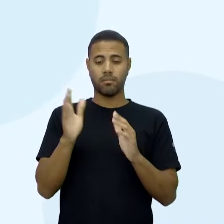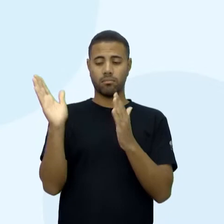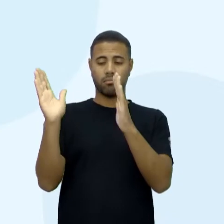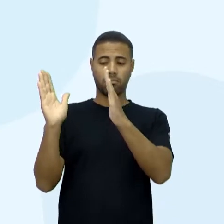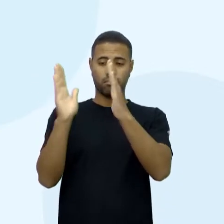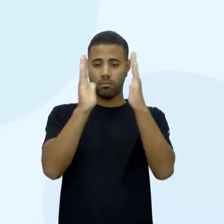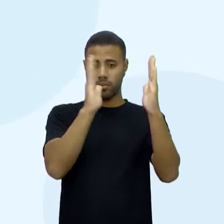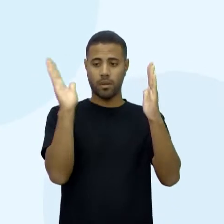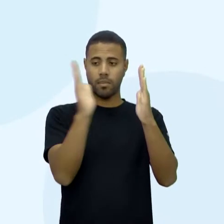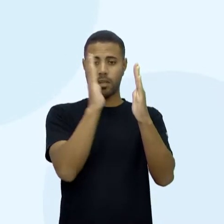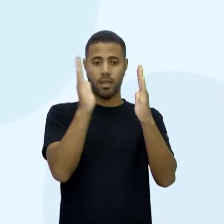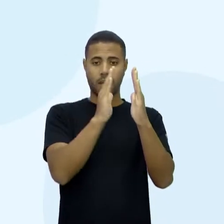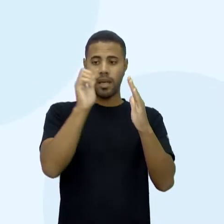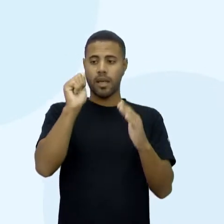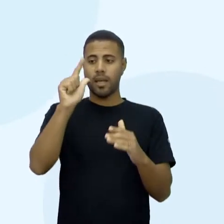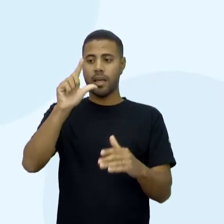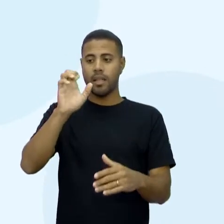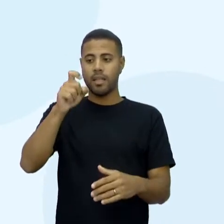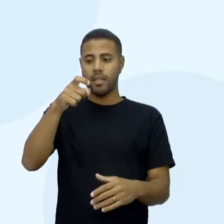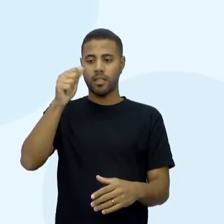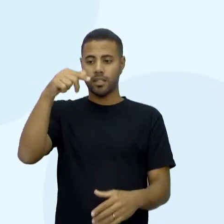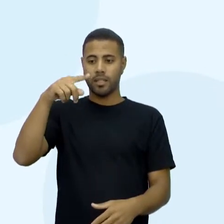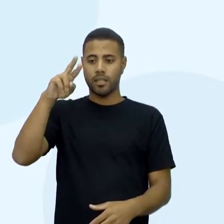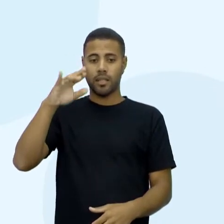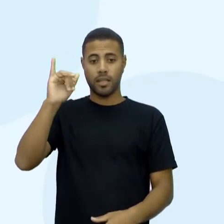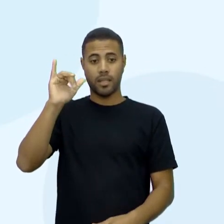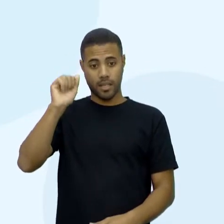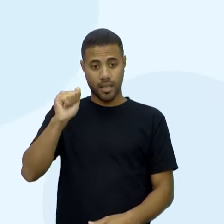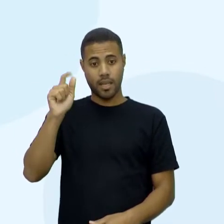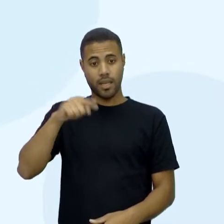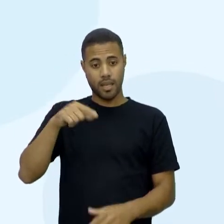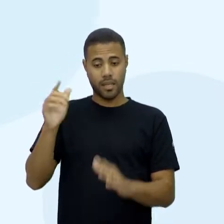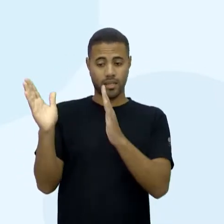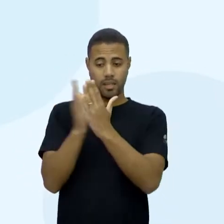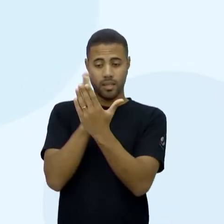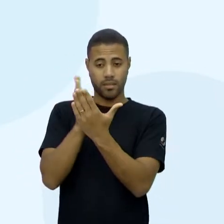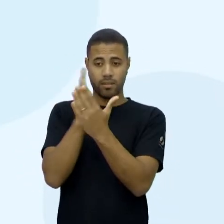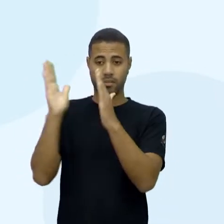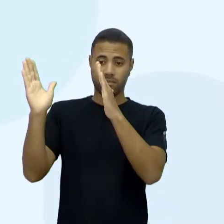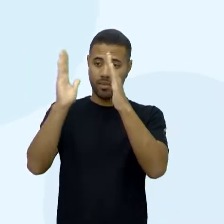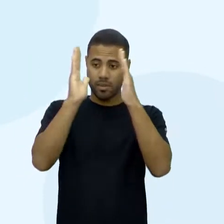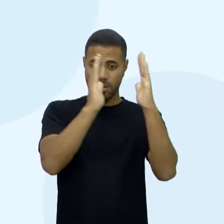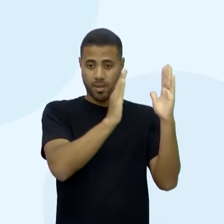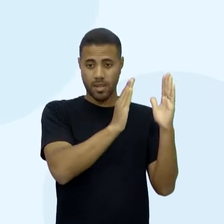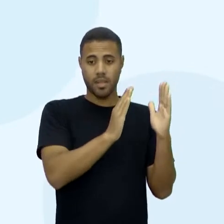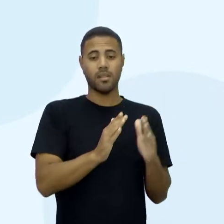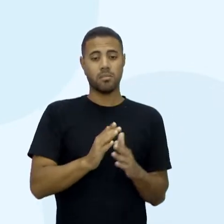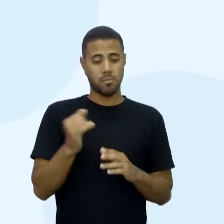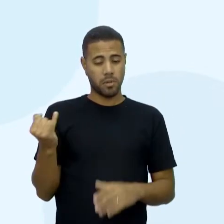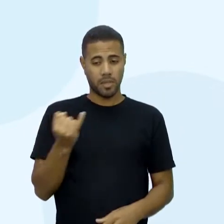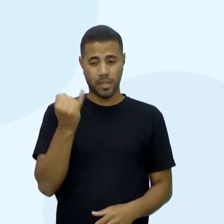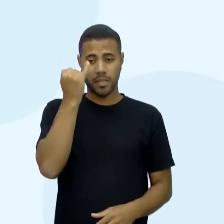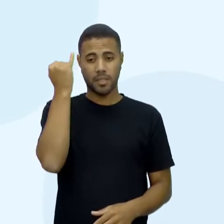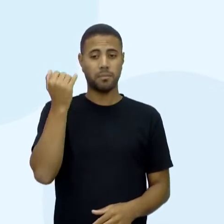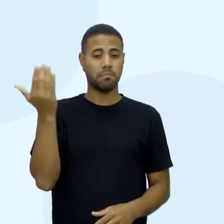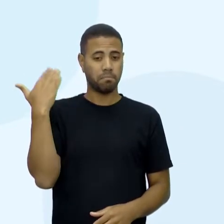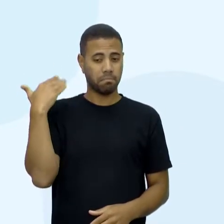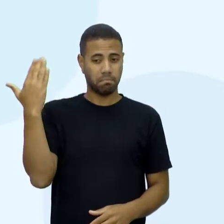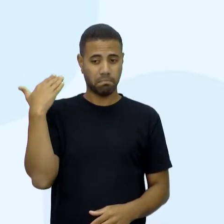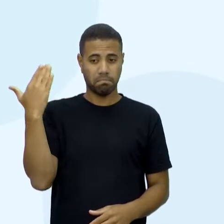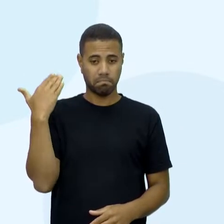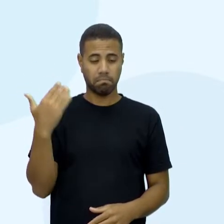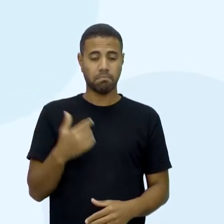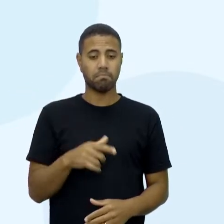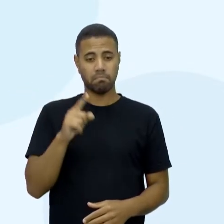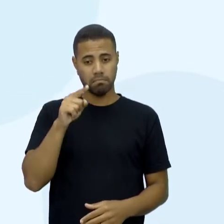de Alexandria. Biblioteca de Alexandria. Foi uma das mais significativas e célebres